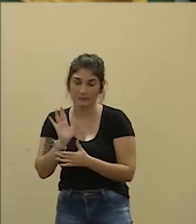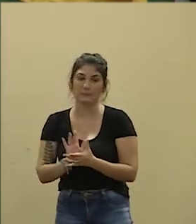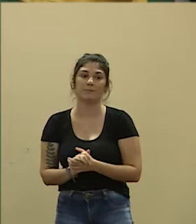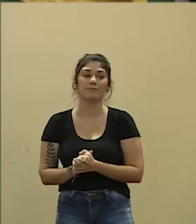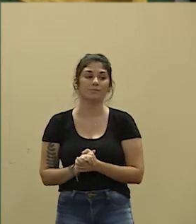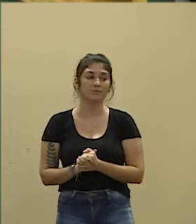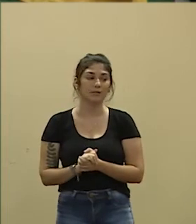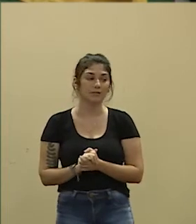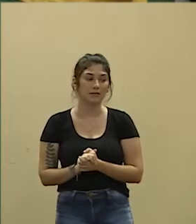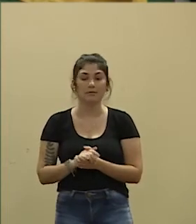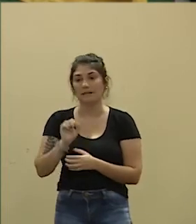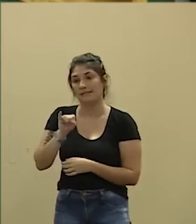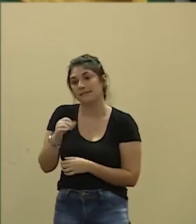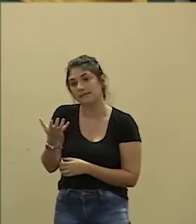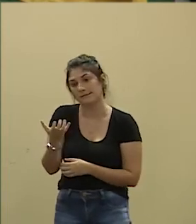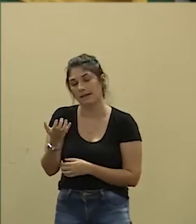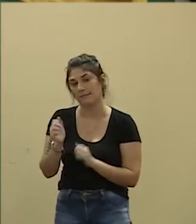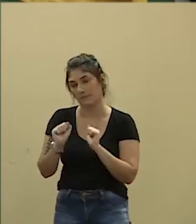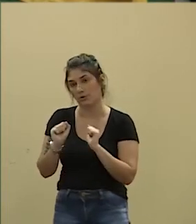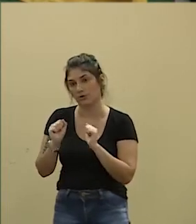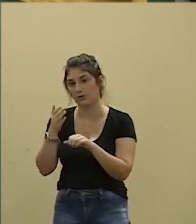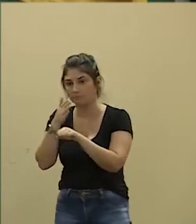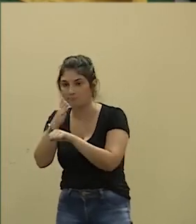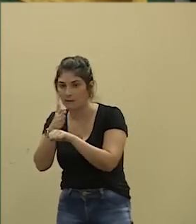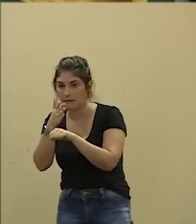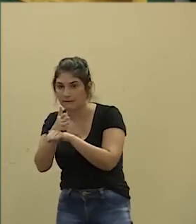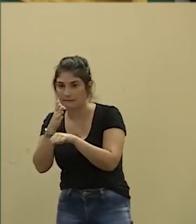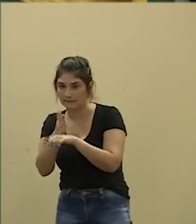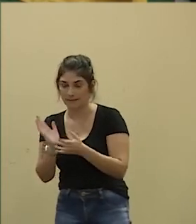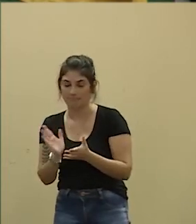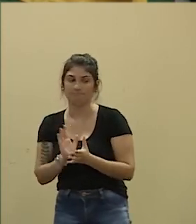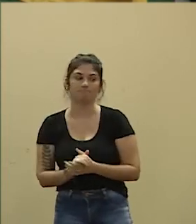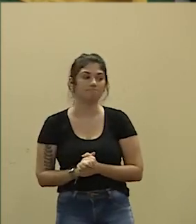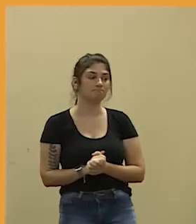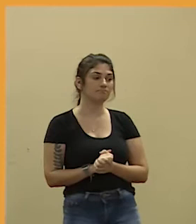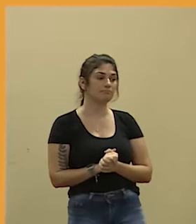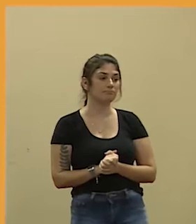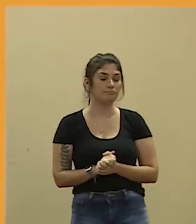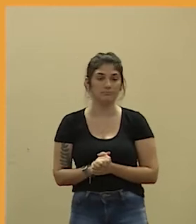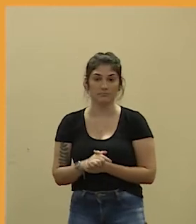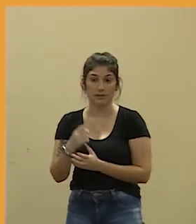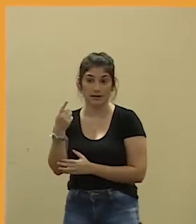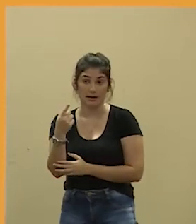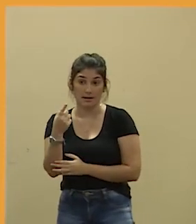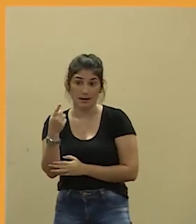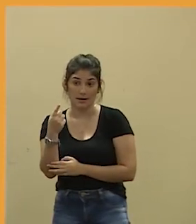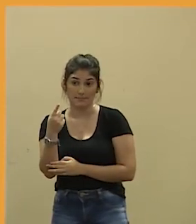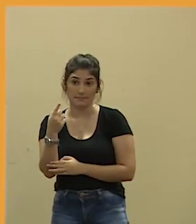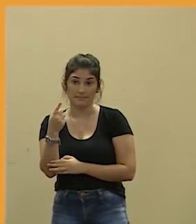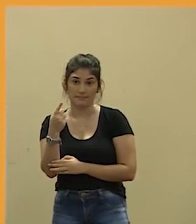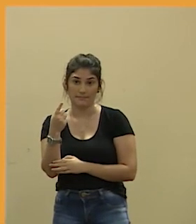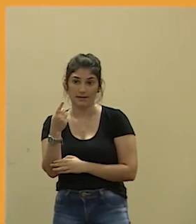se quiser né acessar esse material continuando a primeira atividade a distância é